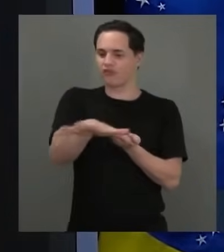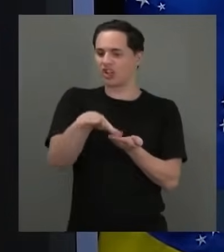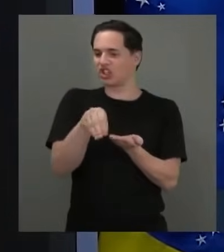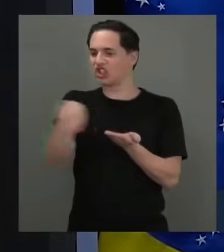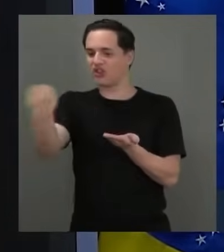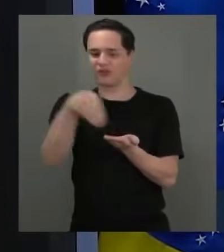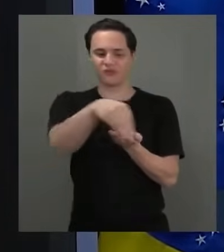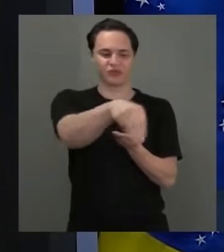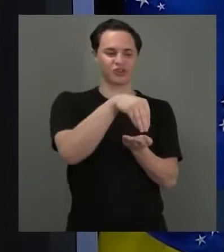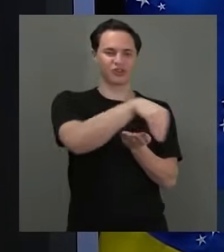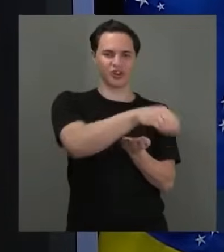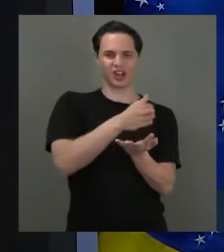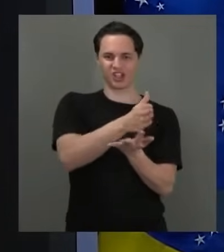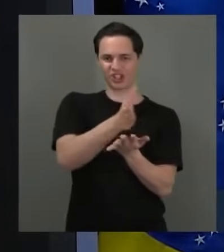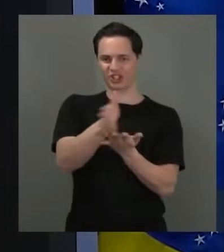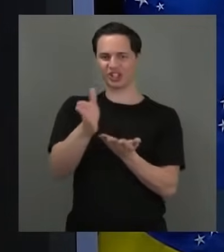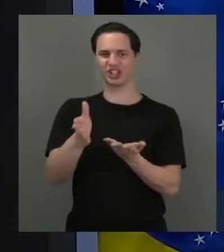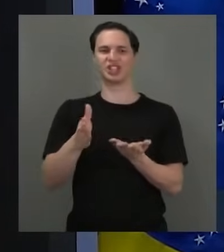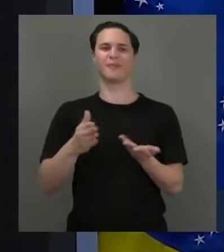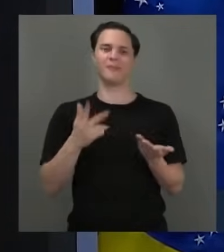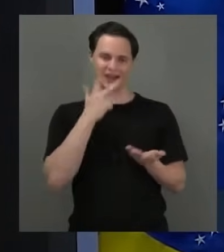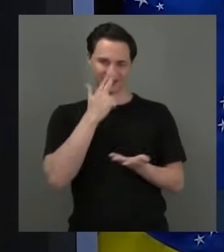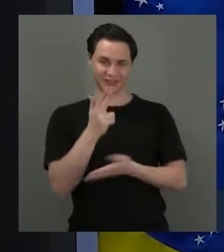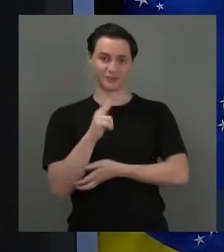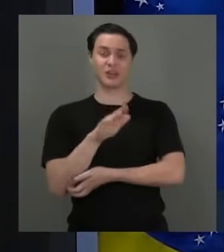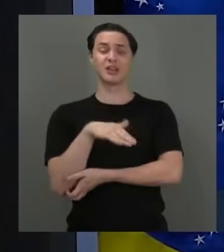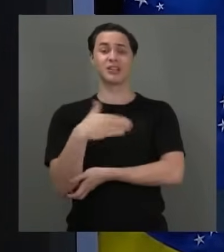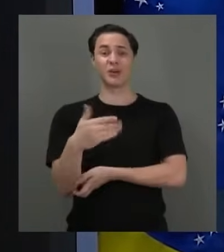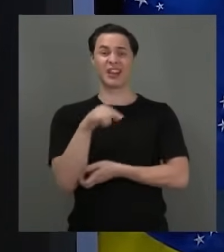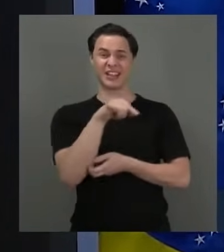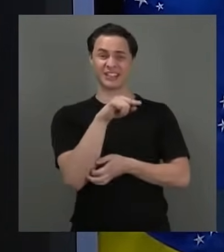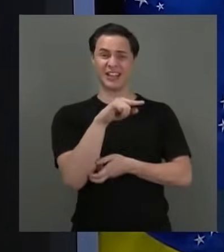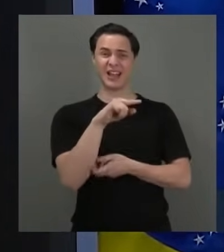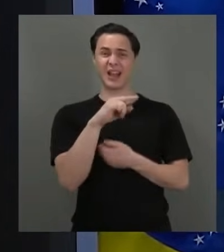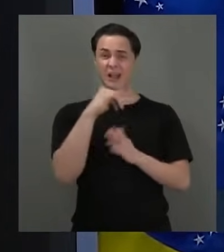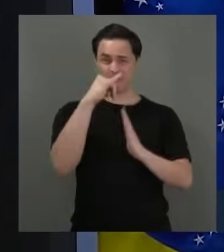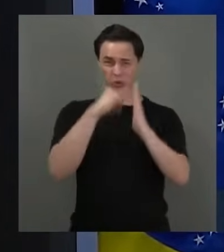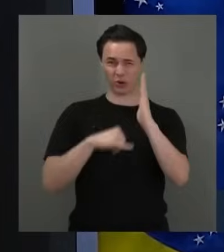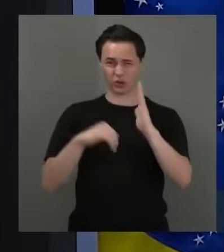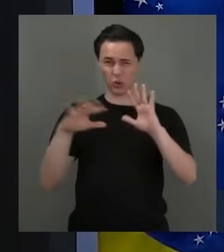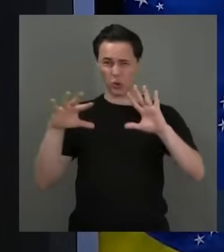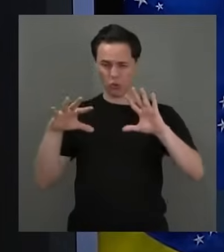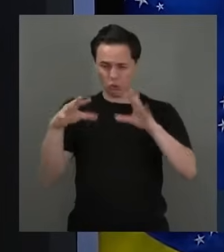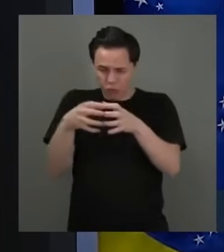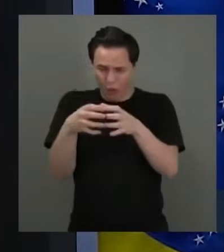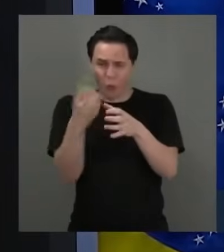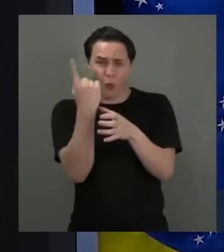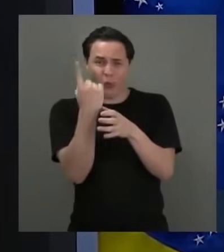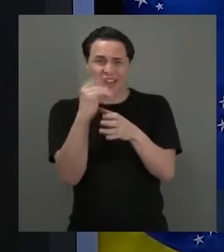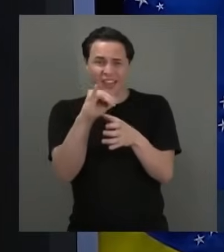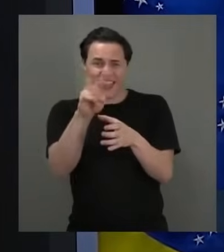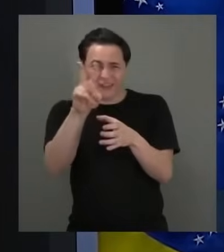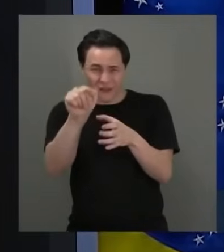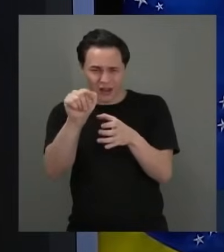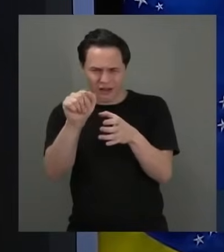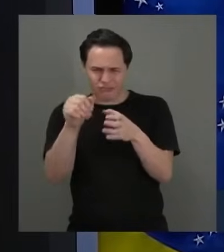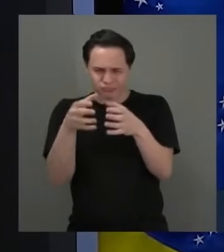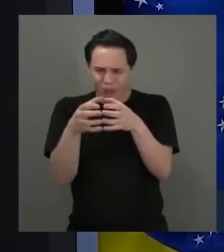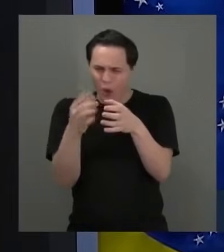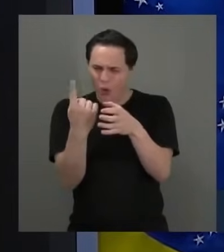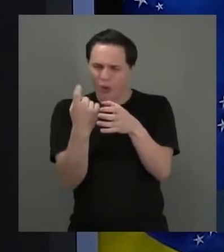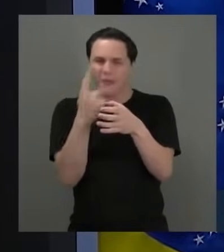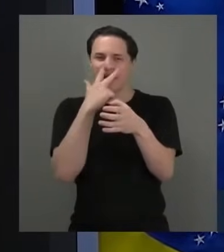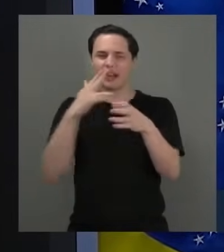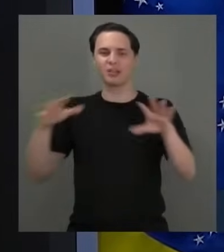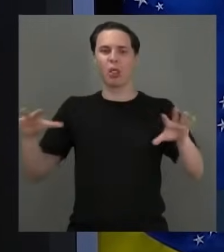gente pode falar a respeito da necessidade de transparência. Nós temos aí ainda uma série de necessidades